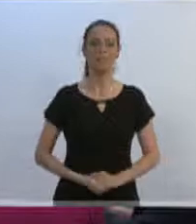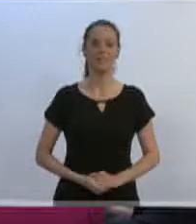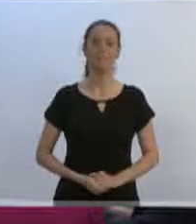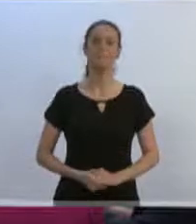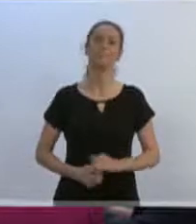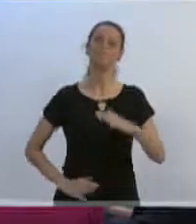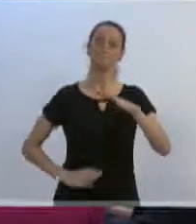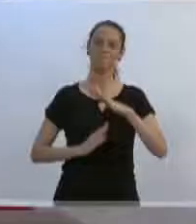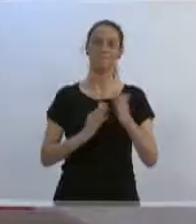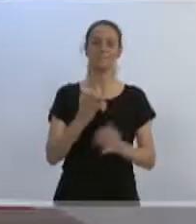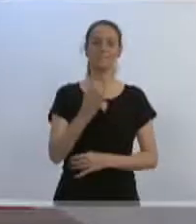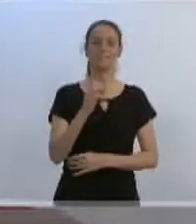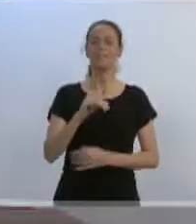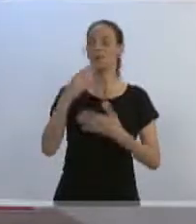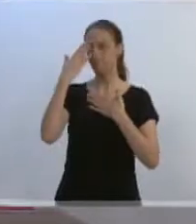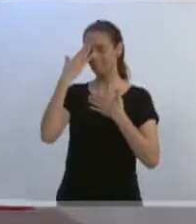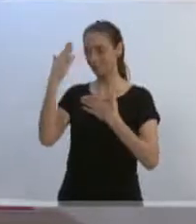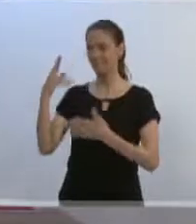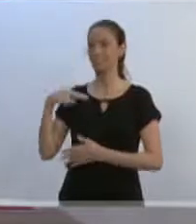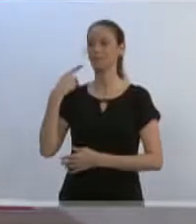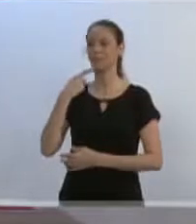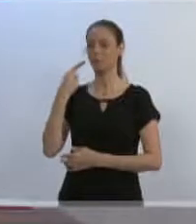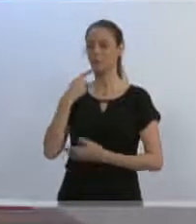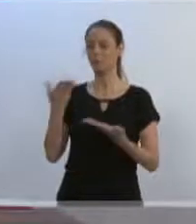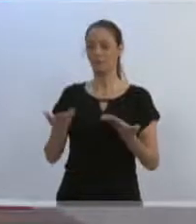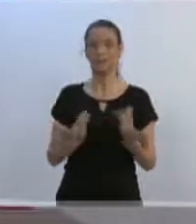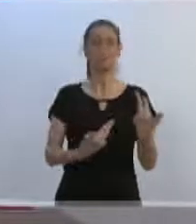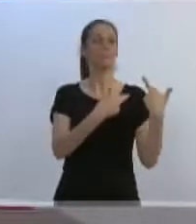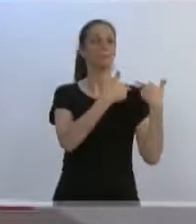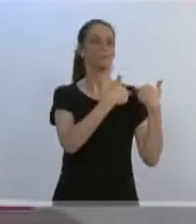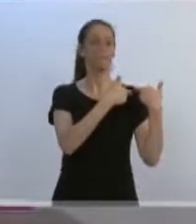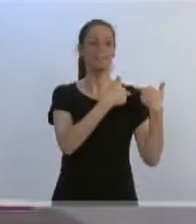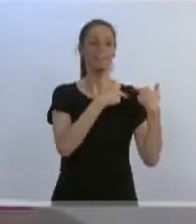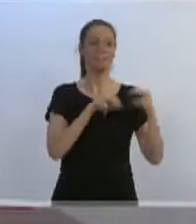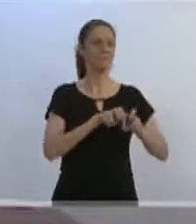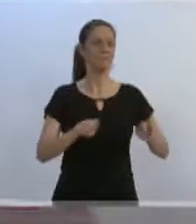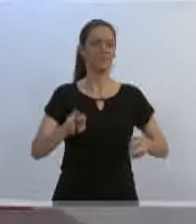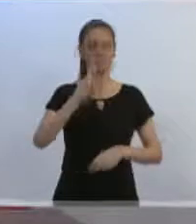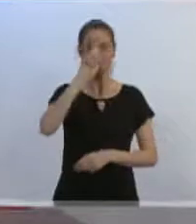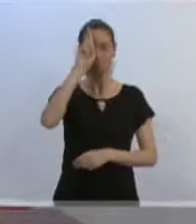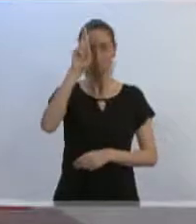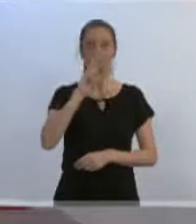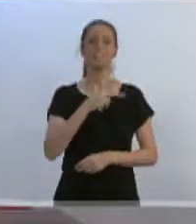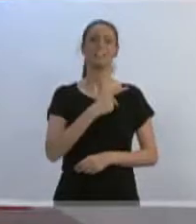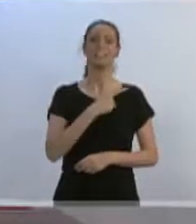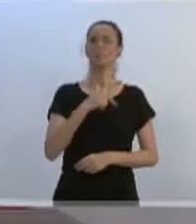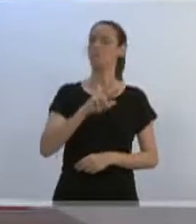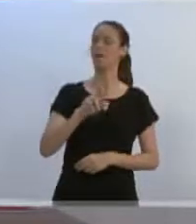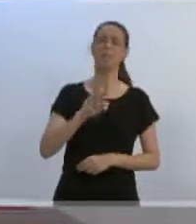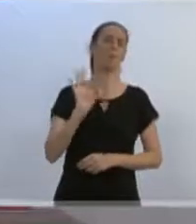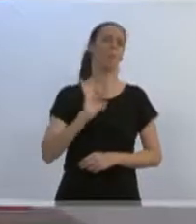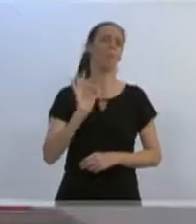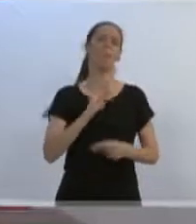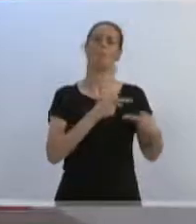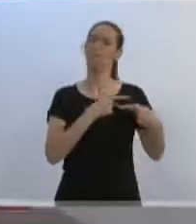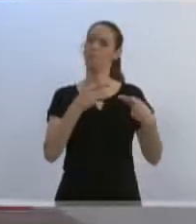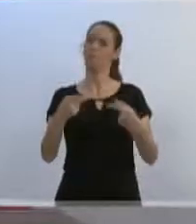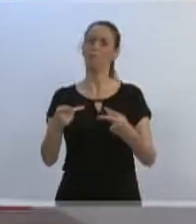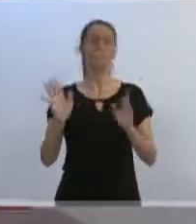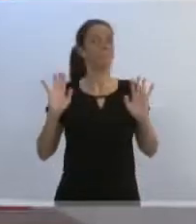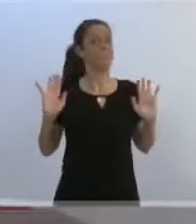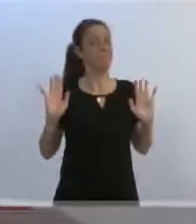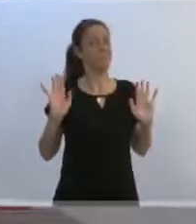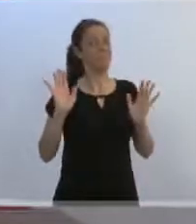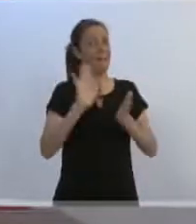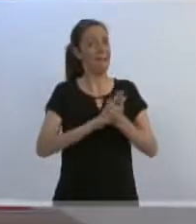temos seis minutos brigada de uma sala nem que por ora preside os trabalhos da mesa o pr ainda não me fez o convite e talvez fez pro meu amigo álbum mas não